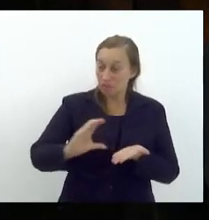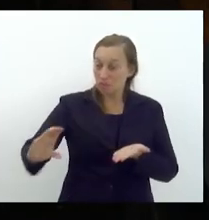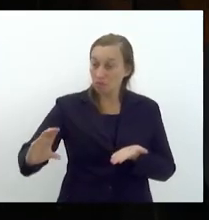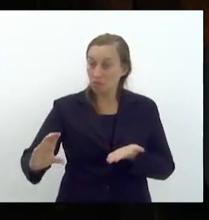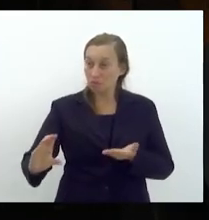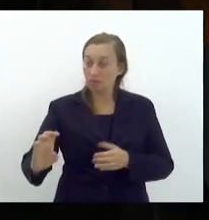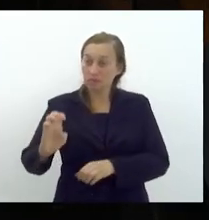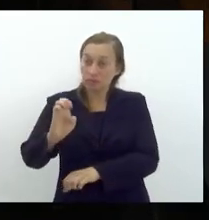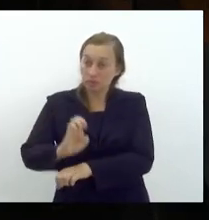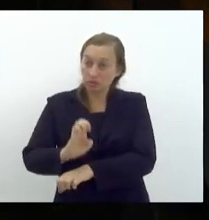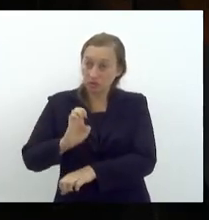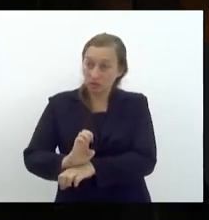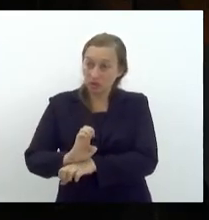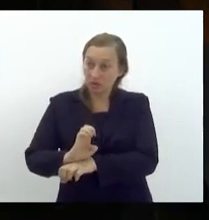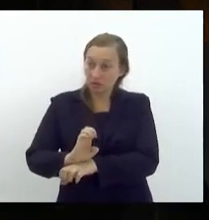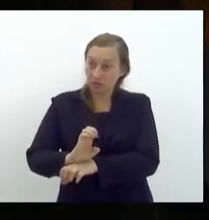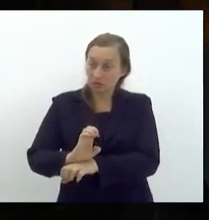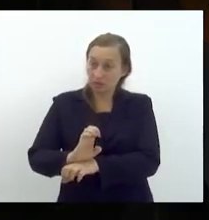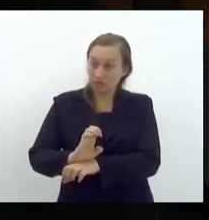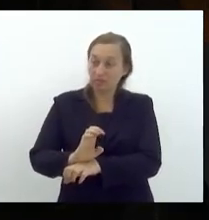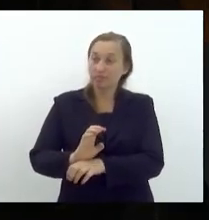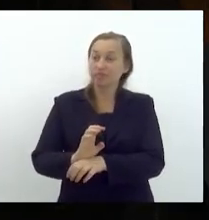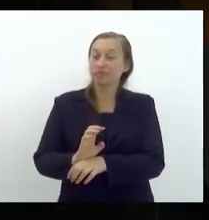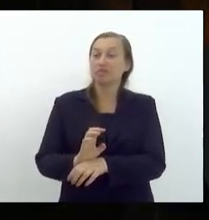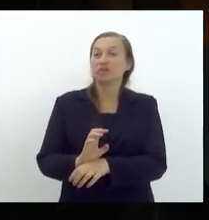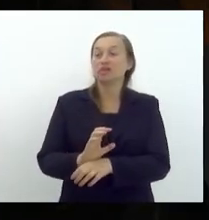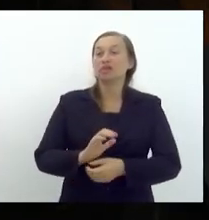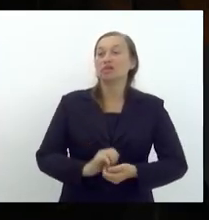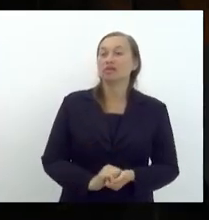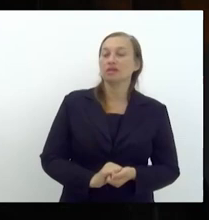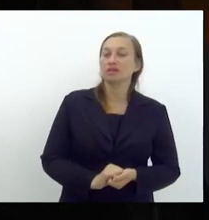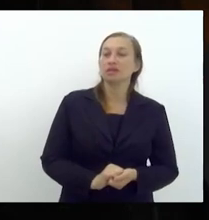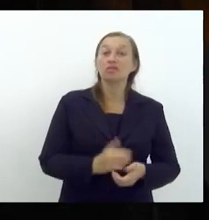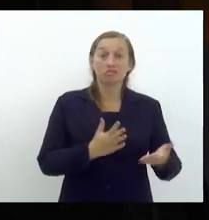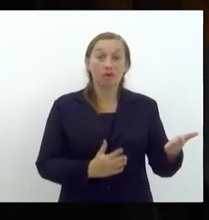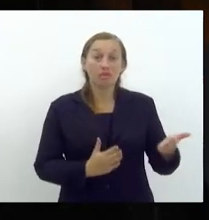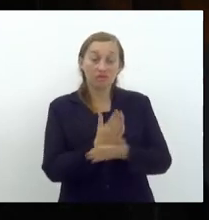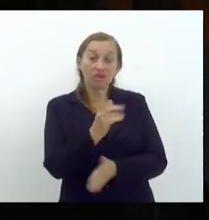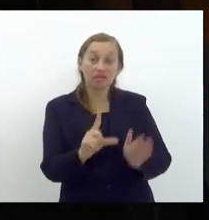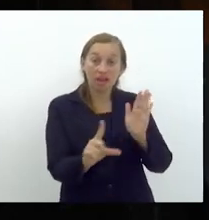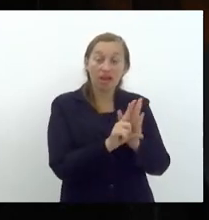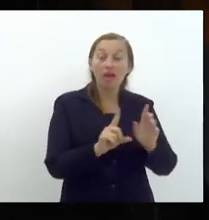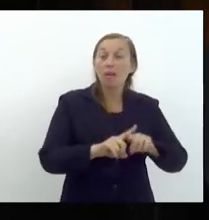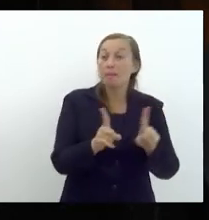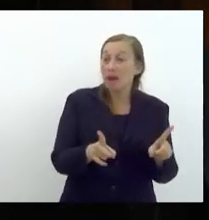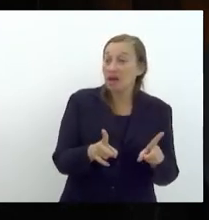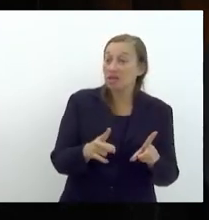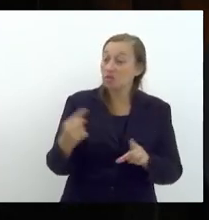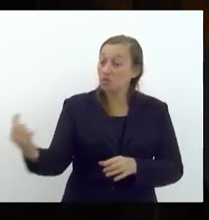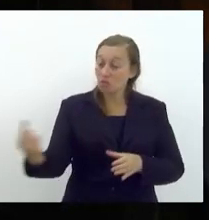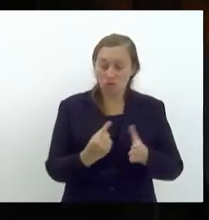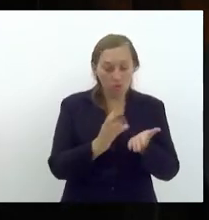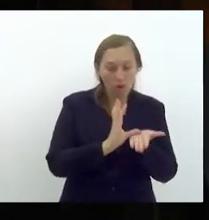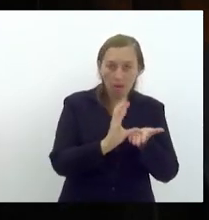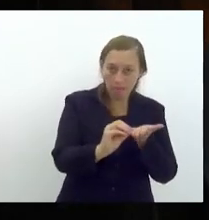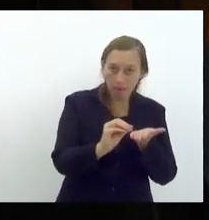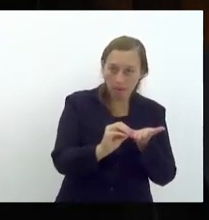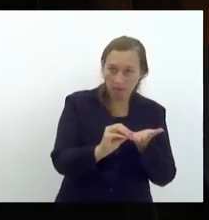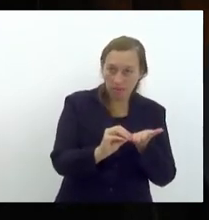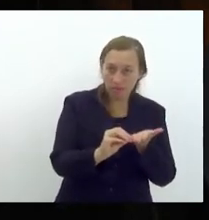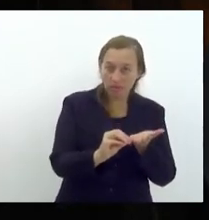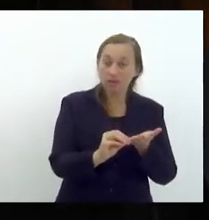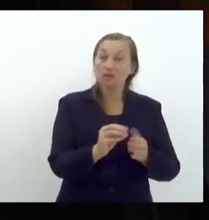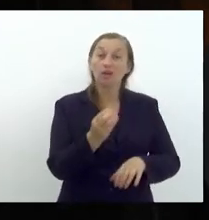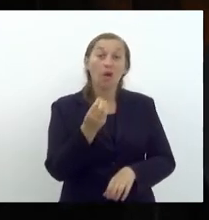e a lei foi aprovada para satisfação geral mas quando ela vê a pauta naquela